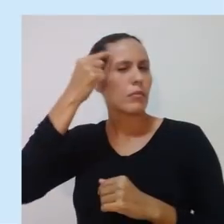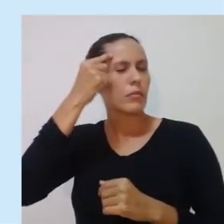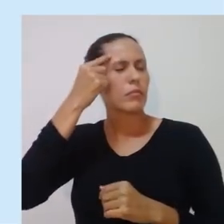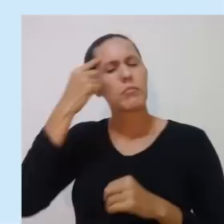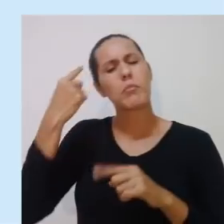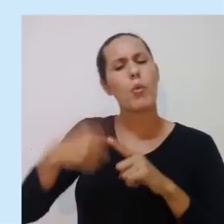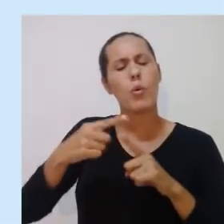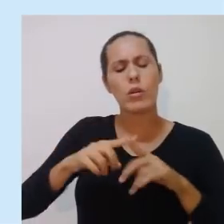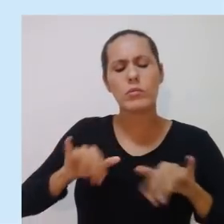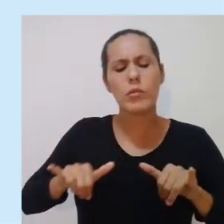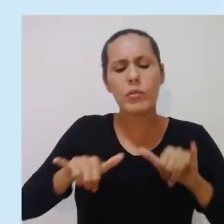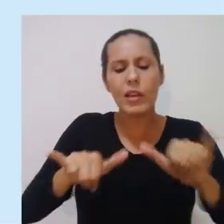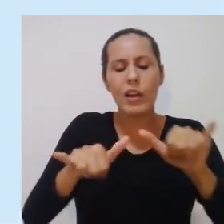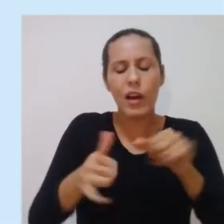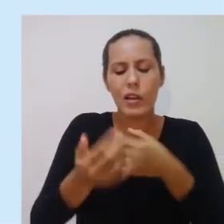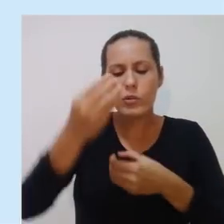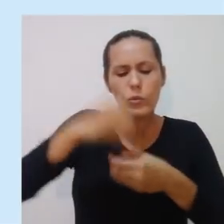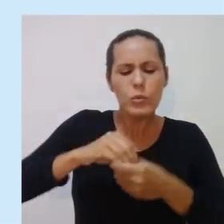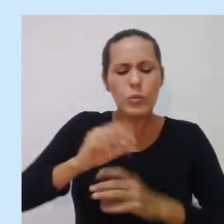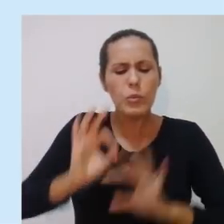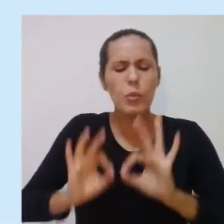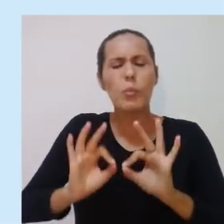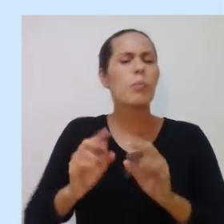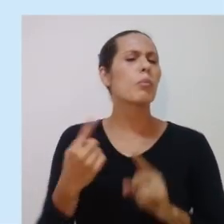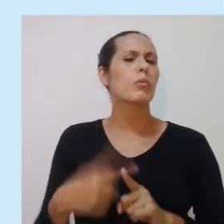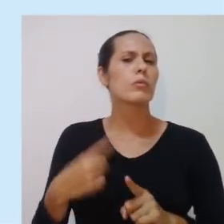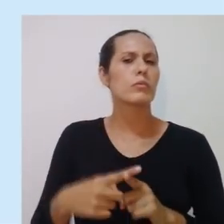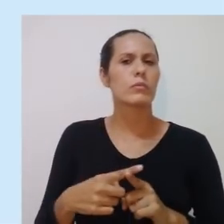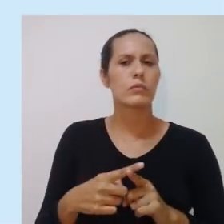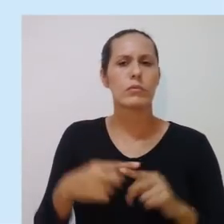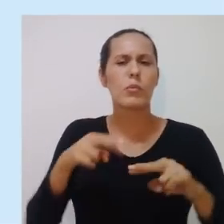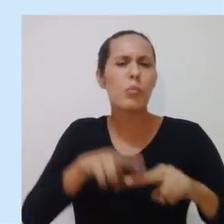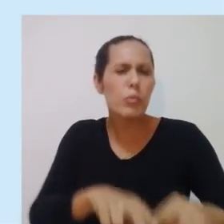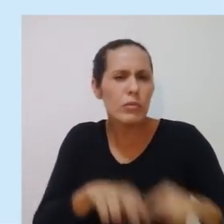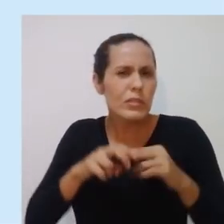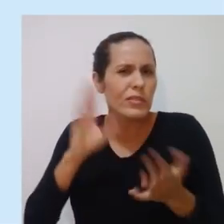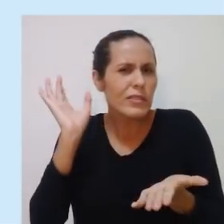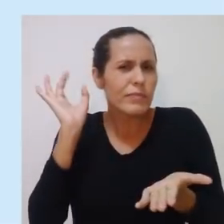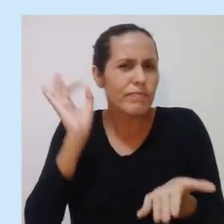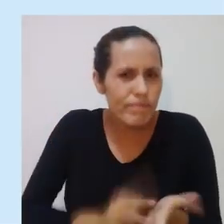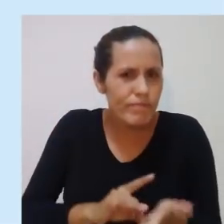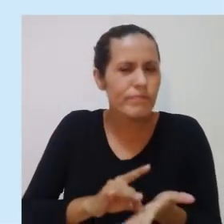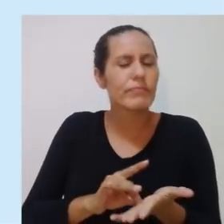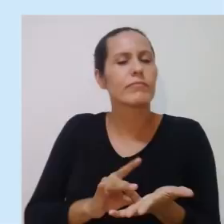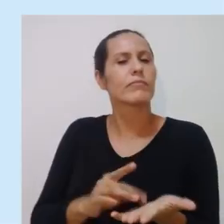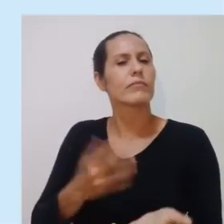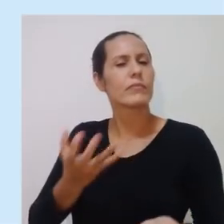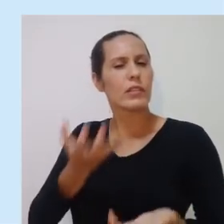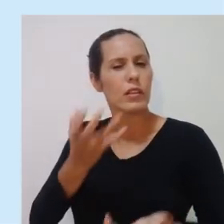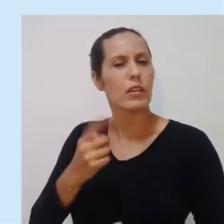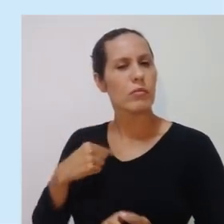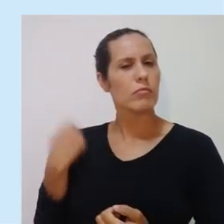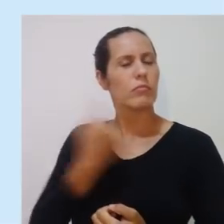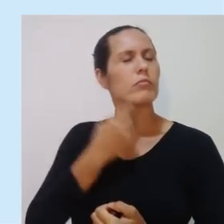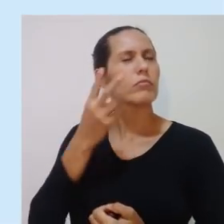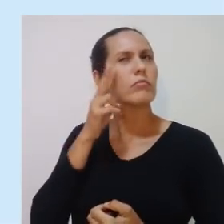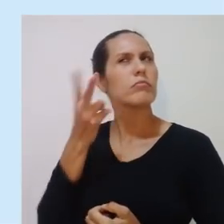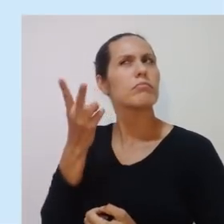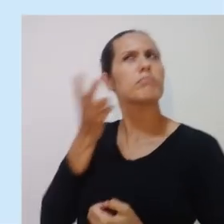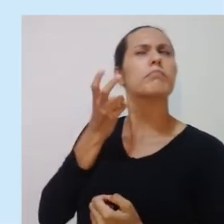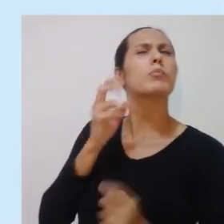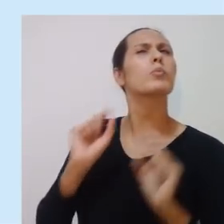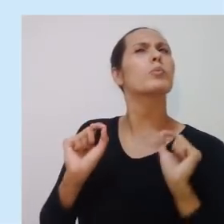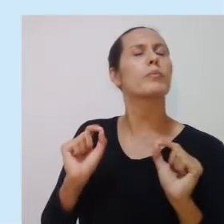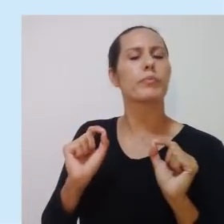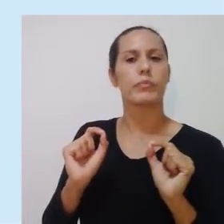direitinho. Por que o supermercado colocou aquilo ali? Qual a mensagem real que ele está nos passando?